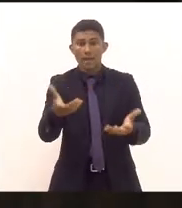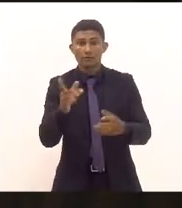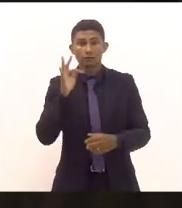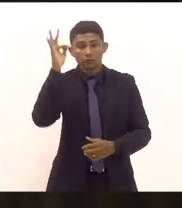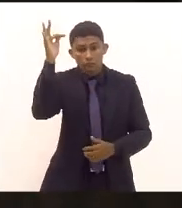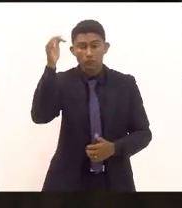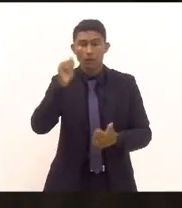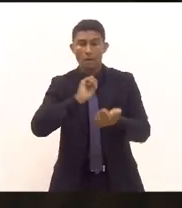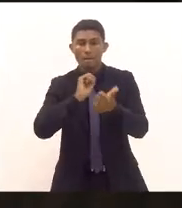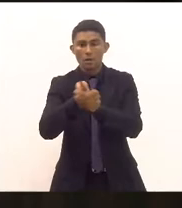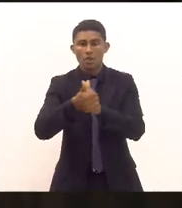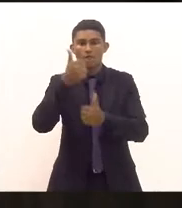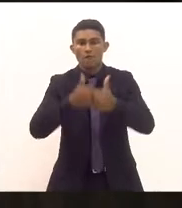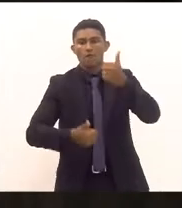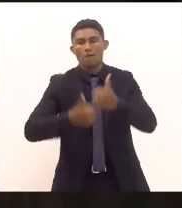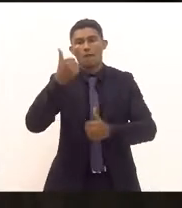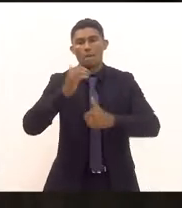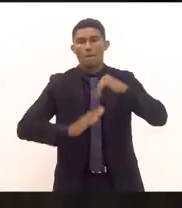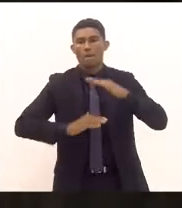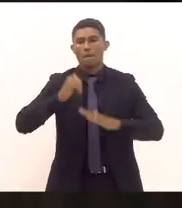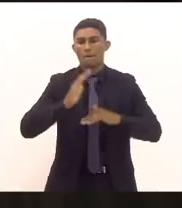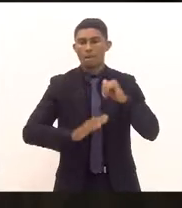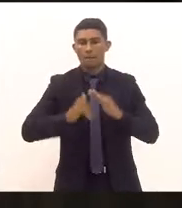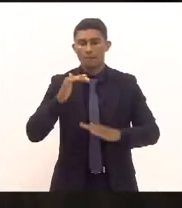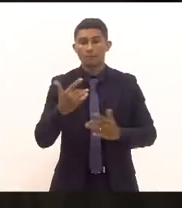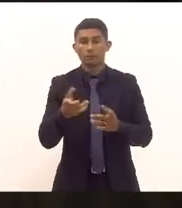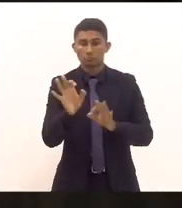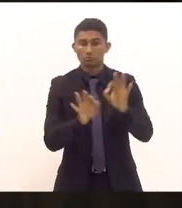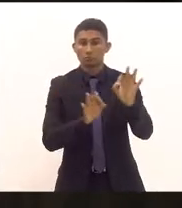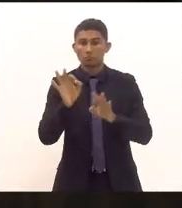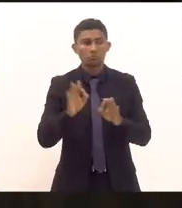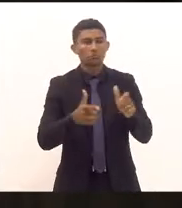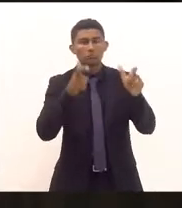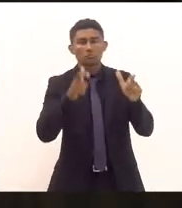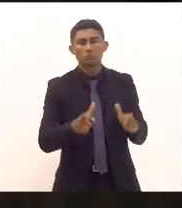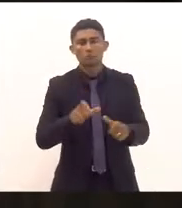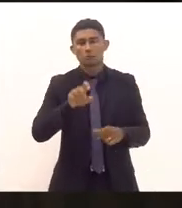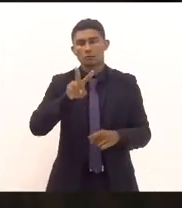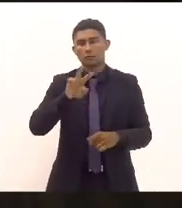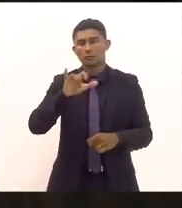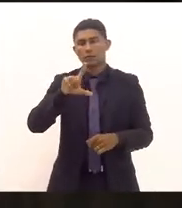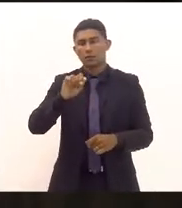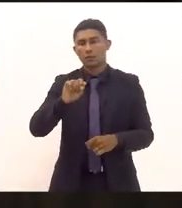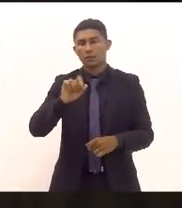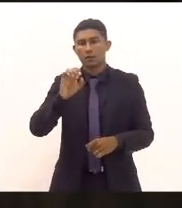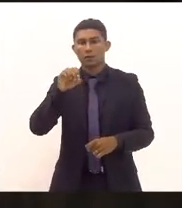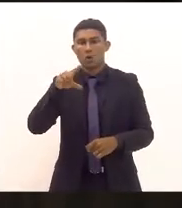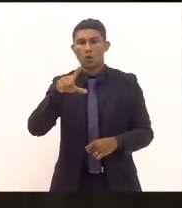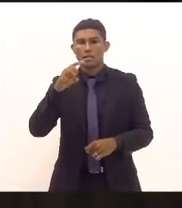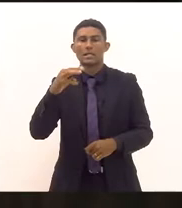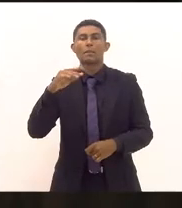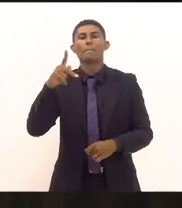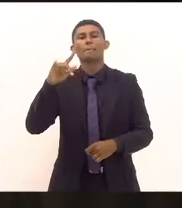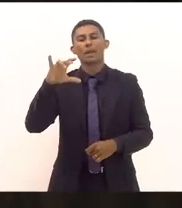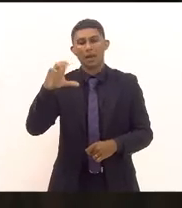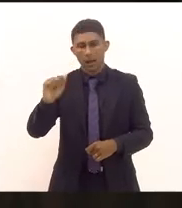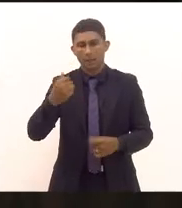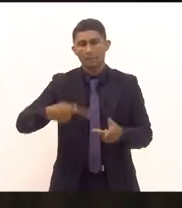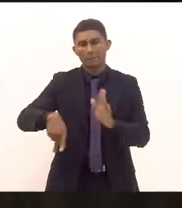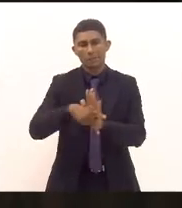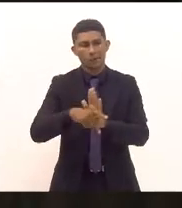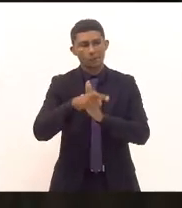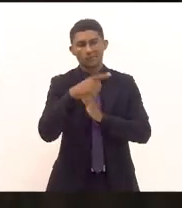futebol profissionais no projeto é desenvolvido na Vila Olímpica de Honório Gurgel as suas